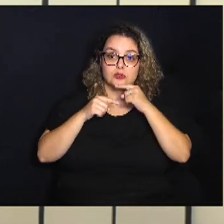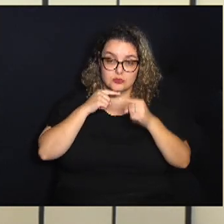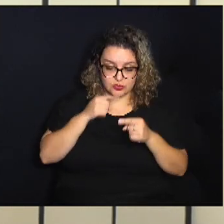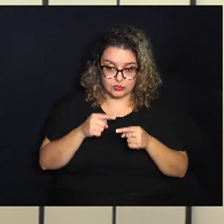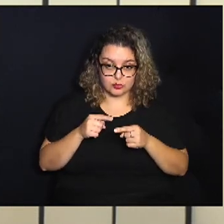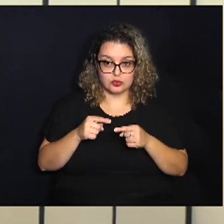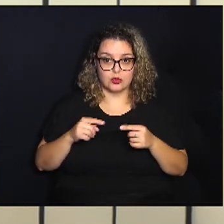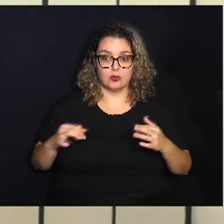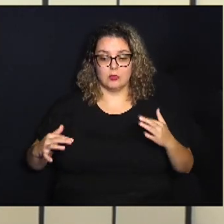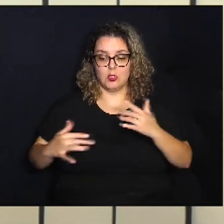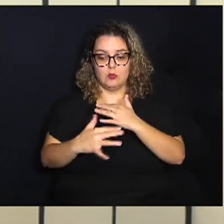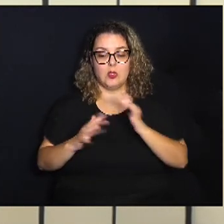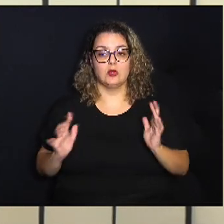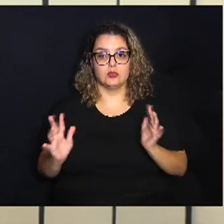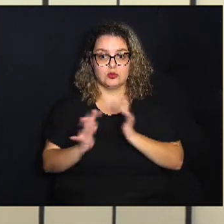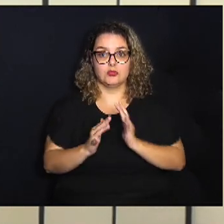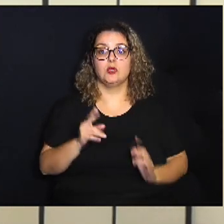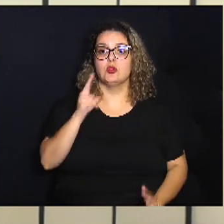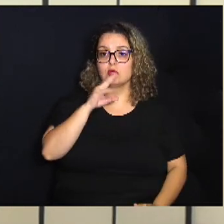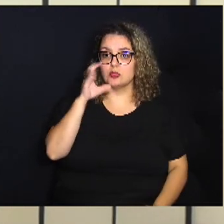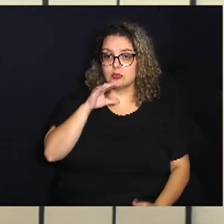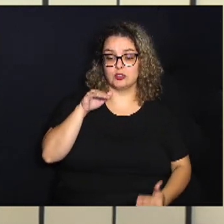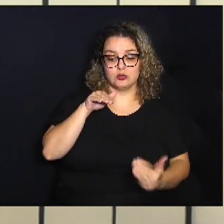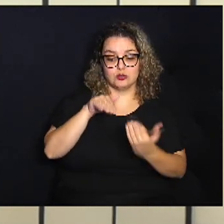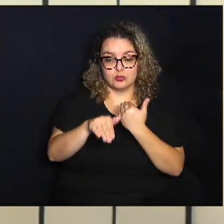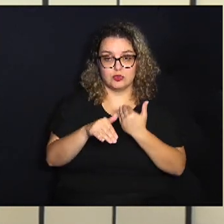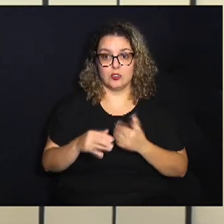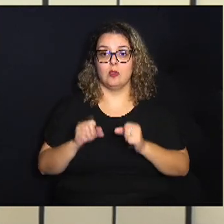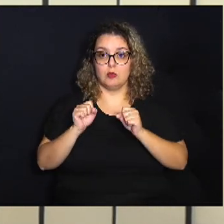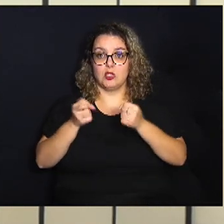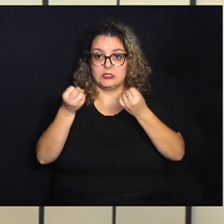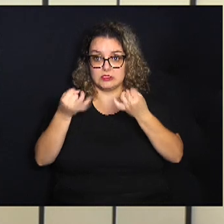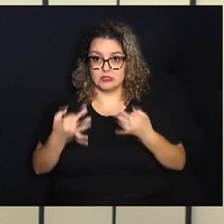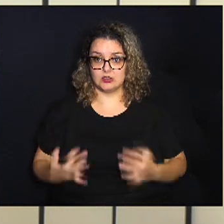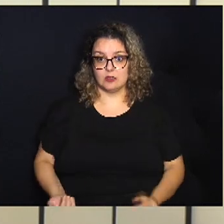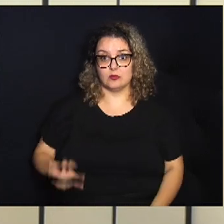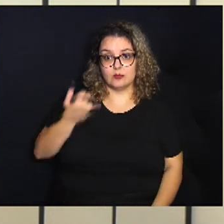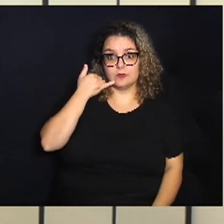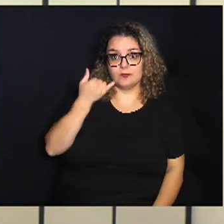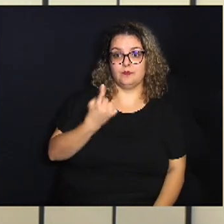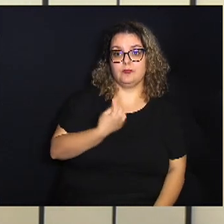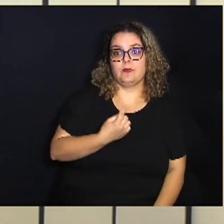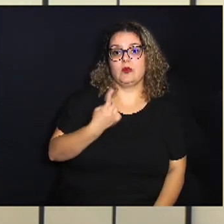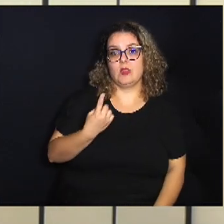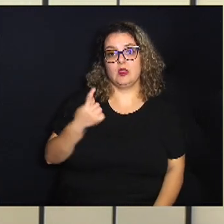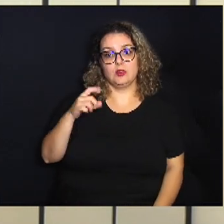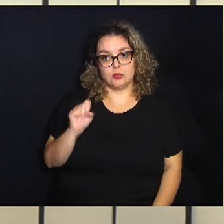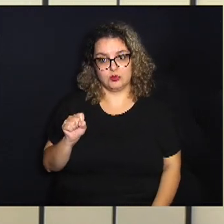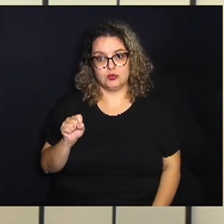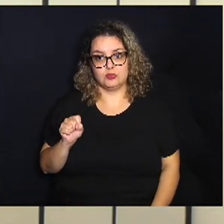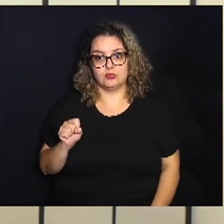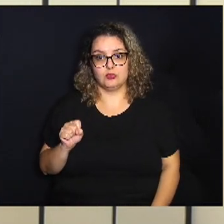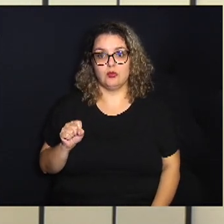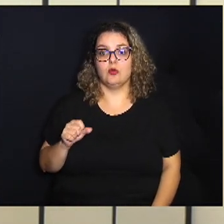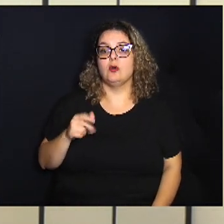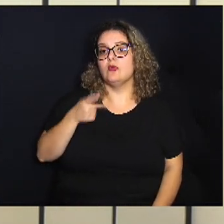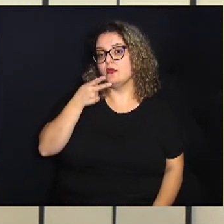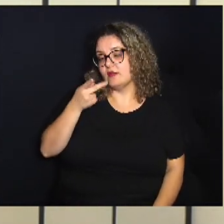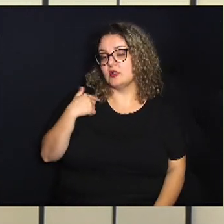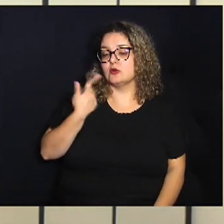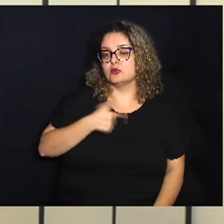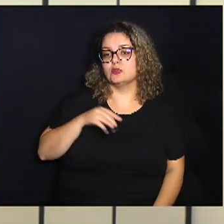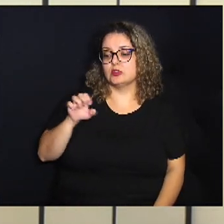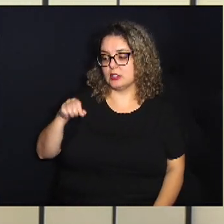a circulação e emergências no trânsito podem ser esclarecidas pelo telefone 118, o Fale Conosco da Indec.